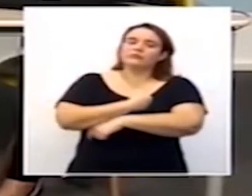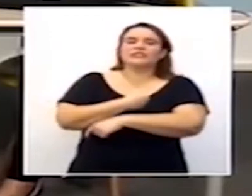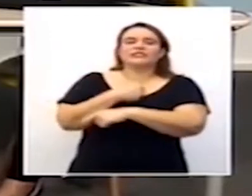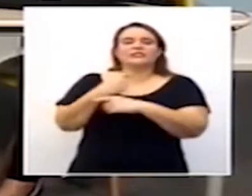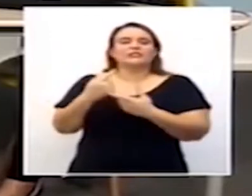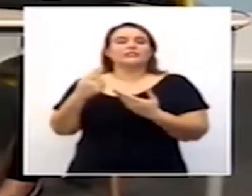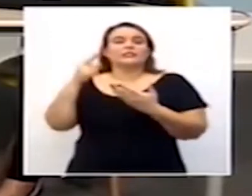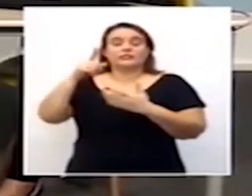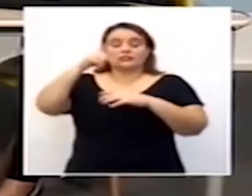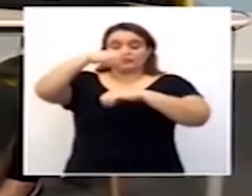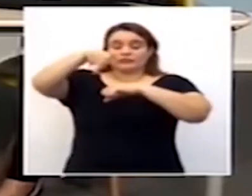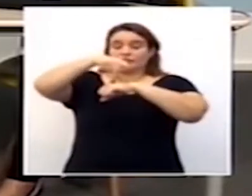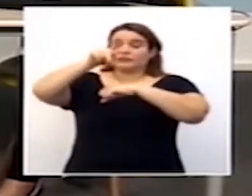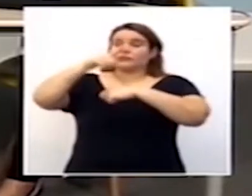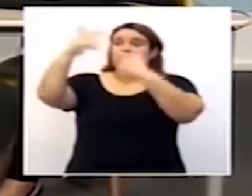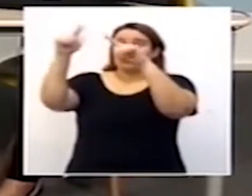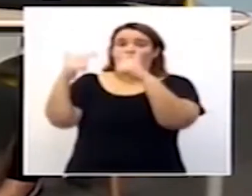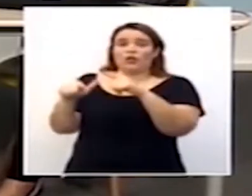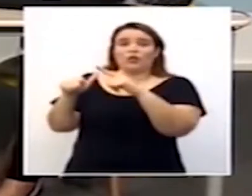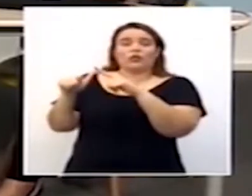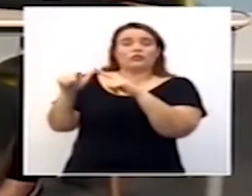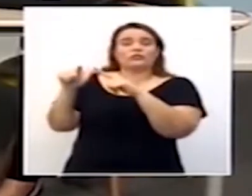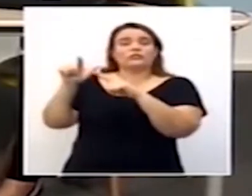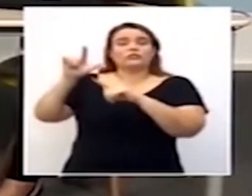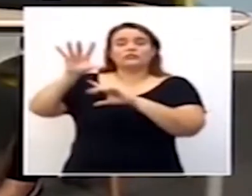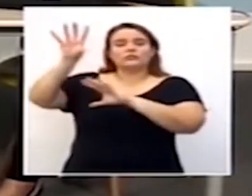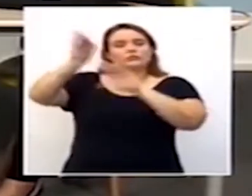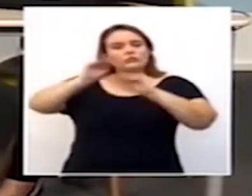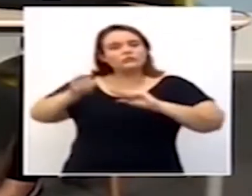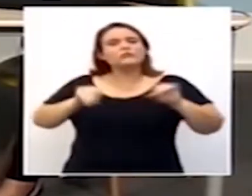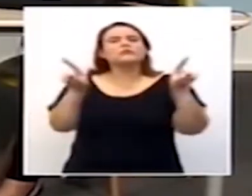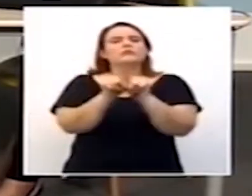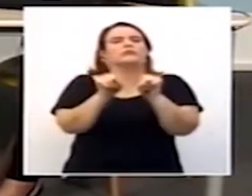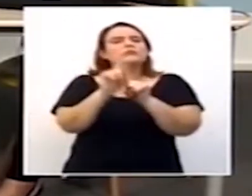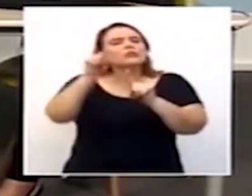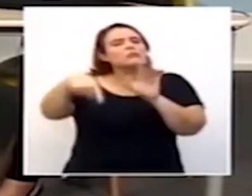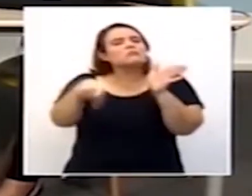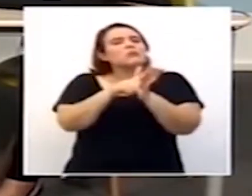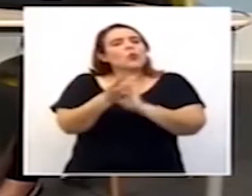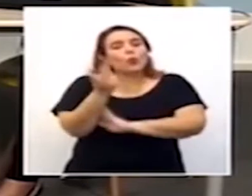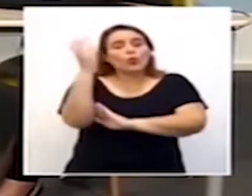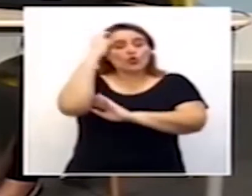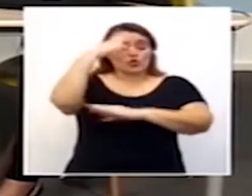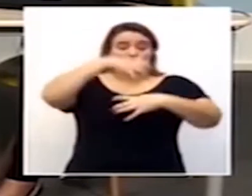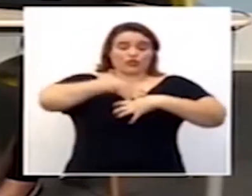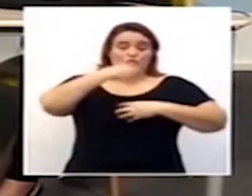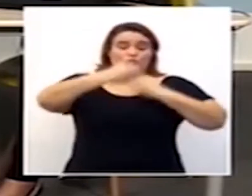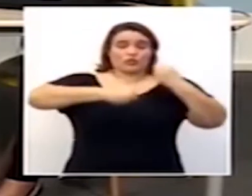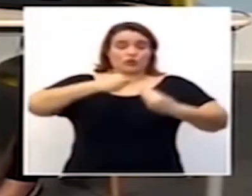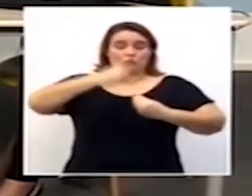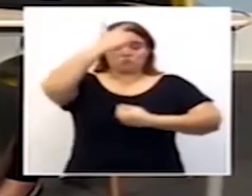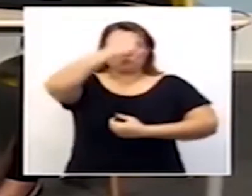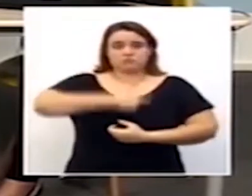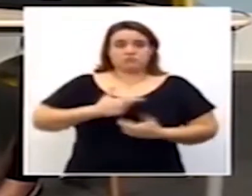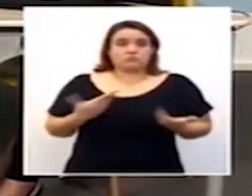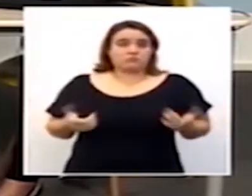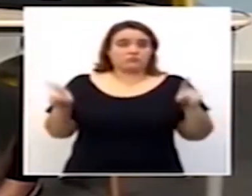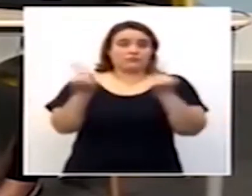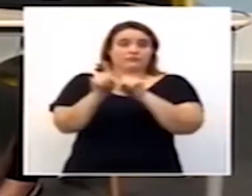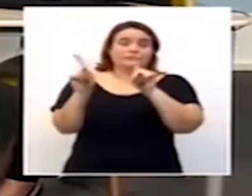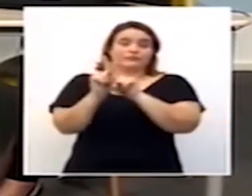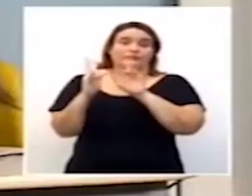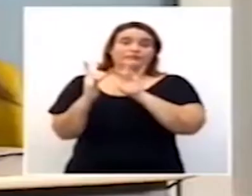portuguesa e em outras regiões de outra forma né é tratamento coifa Cultura a forma de agir uma forma de se relacionar né